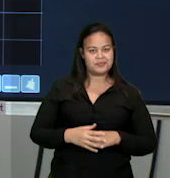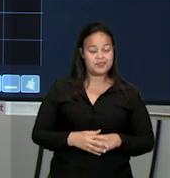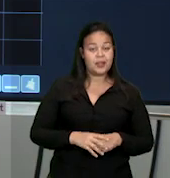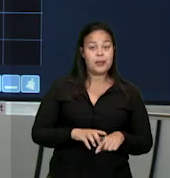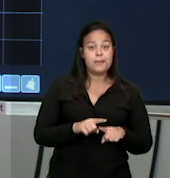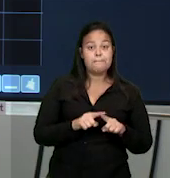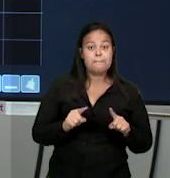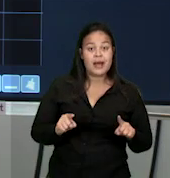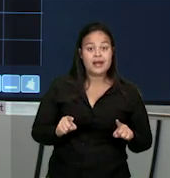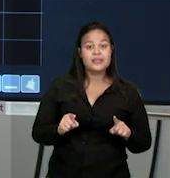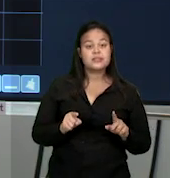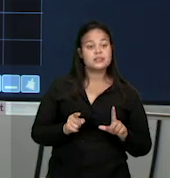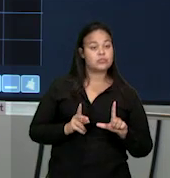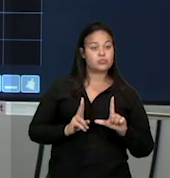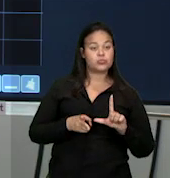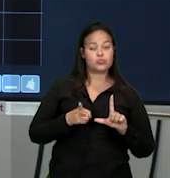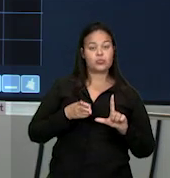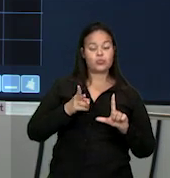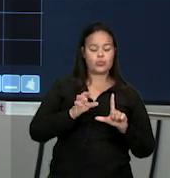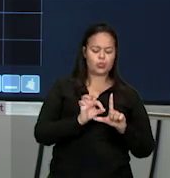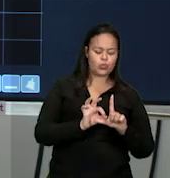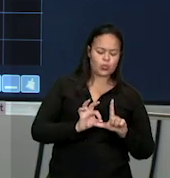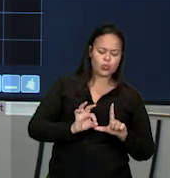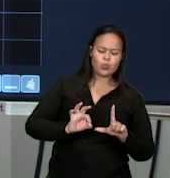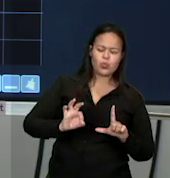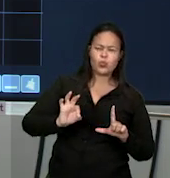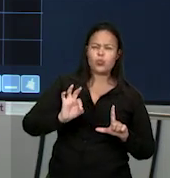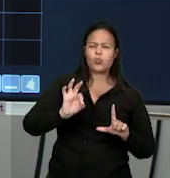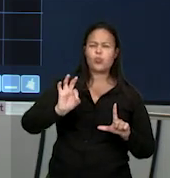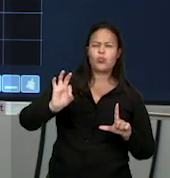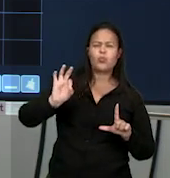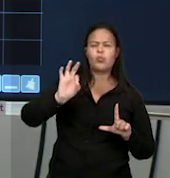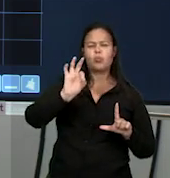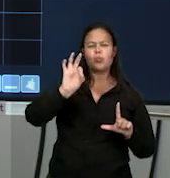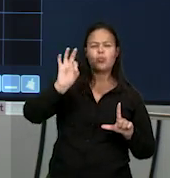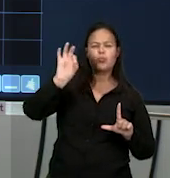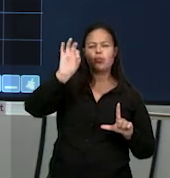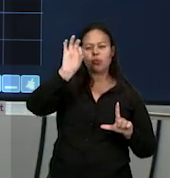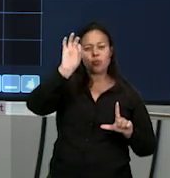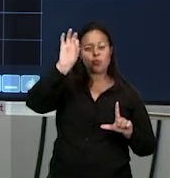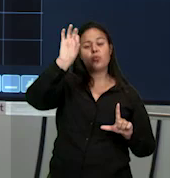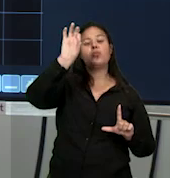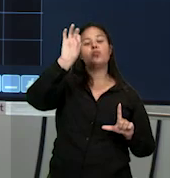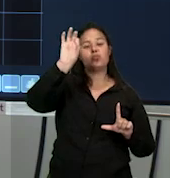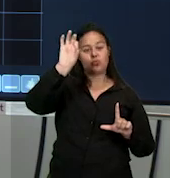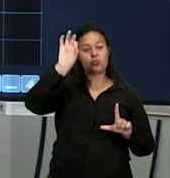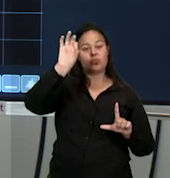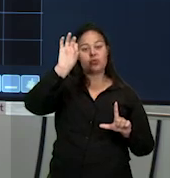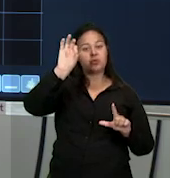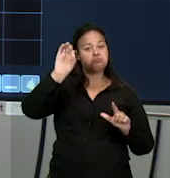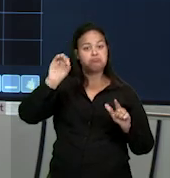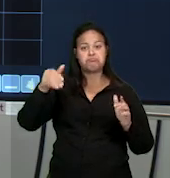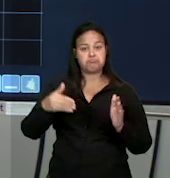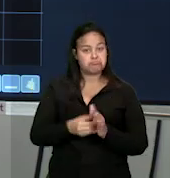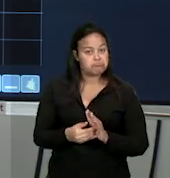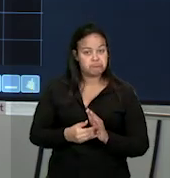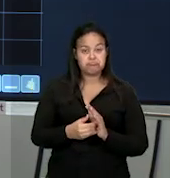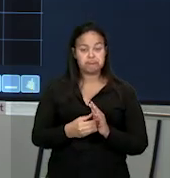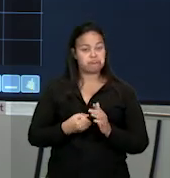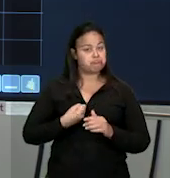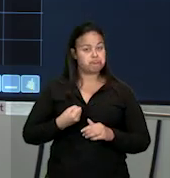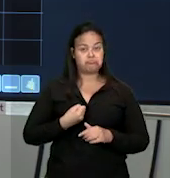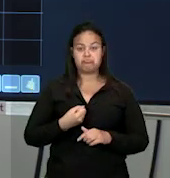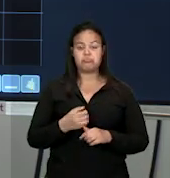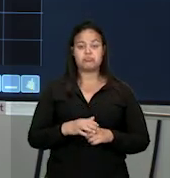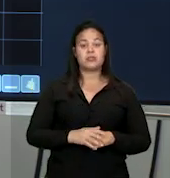A mesma coisa aqui, ela vai subir infinitamente sem atingir esse valor. Depois nós vamos ver,